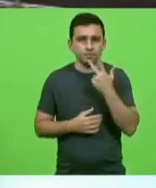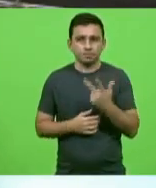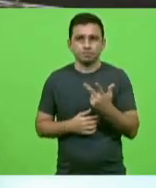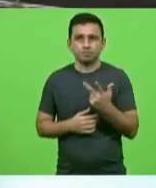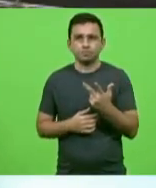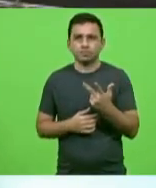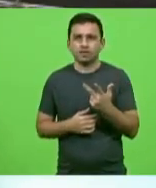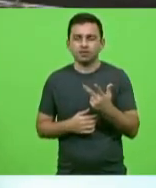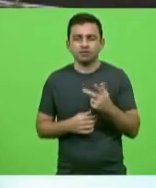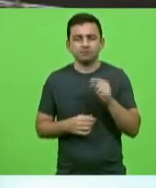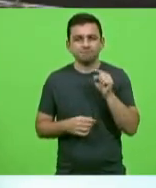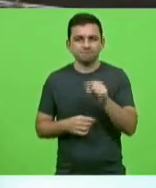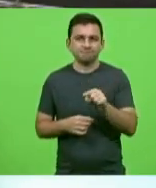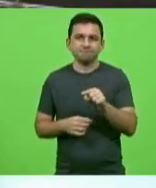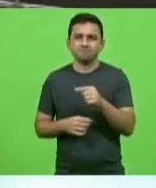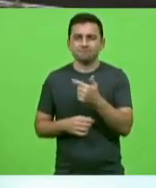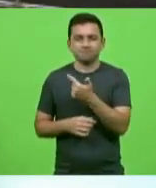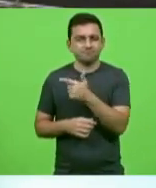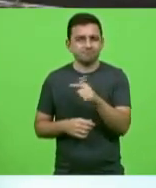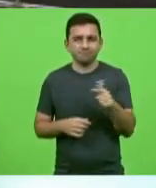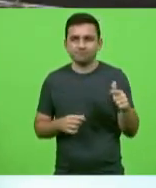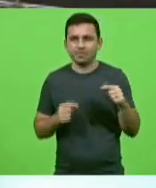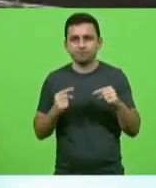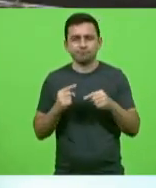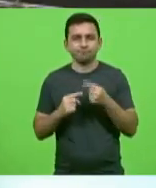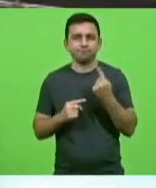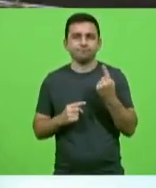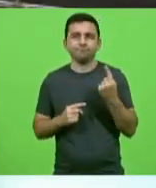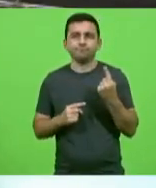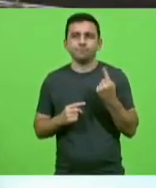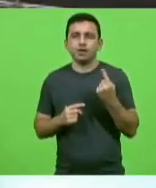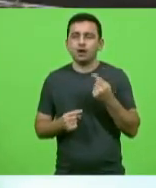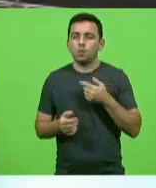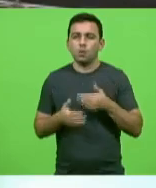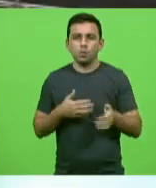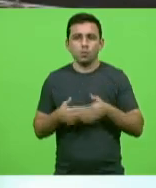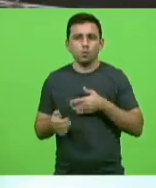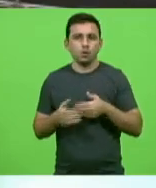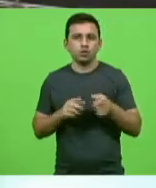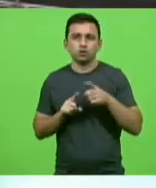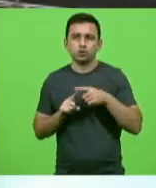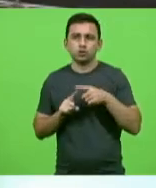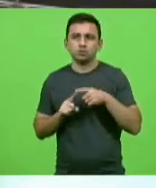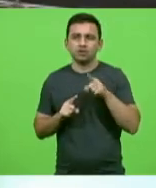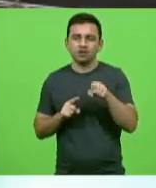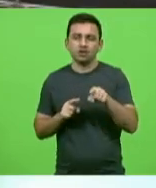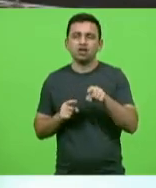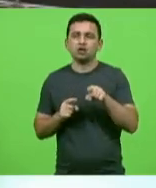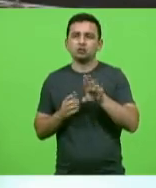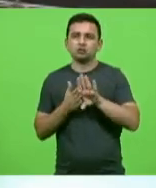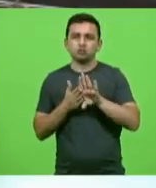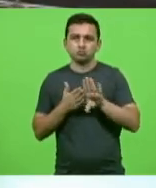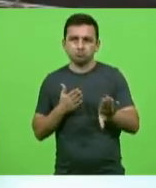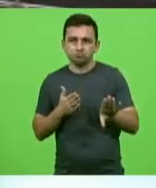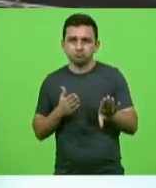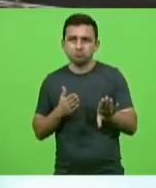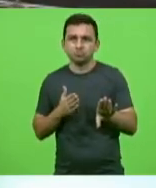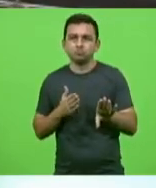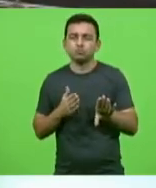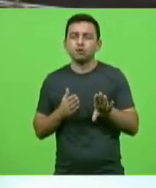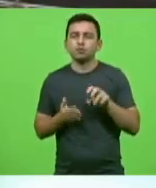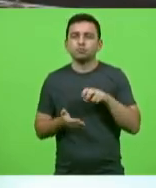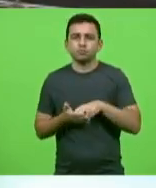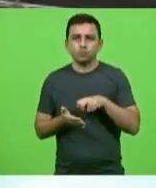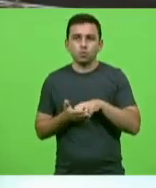"isso não implica em hipótese alguma qualquer tipo de renúncia EA percepção penal